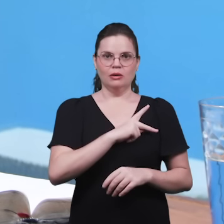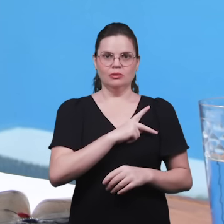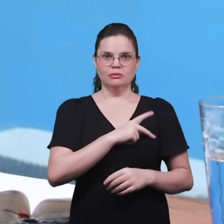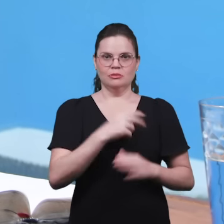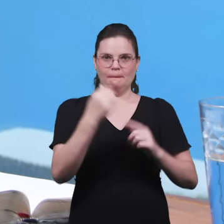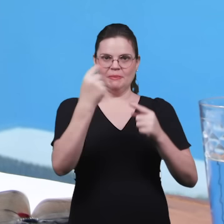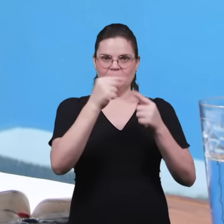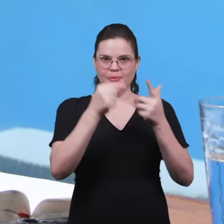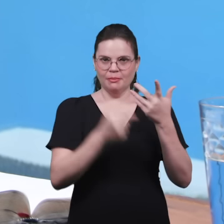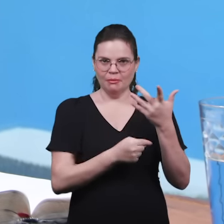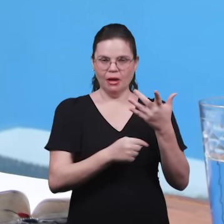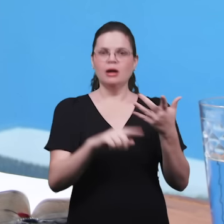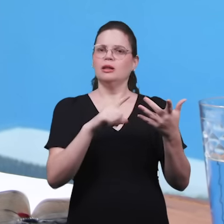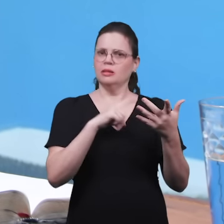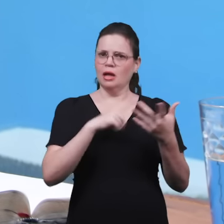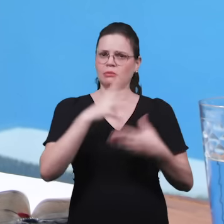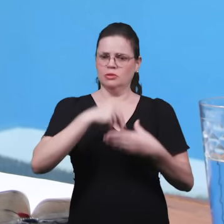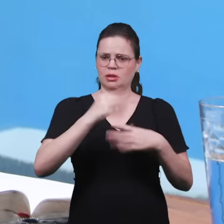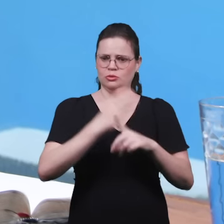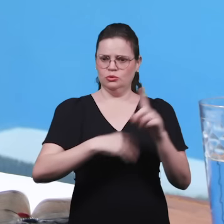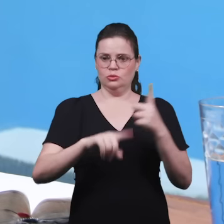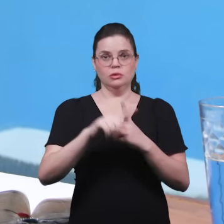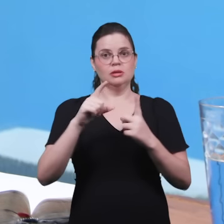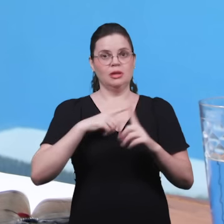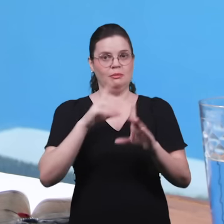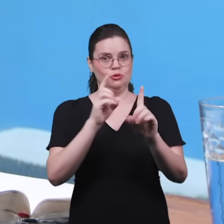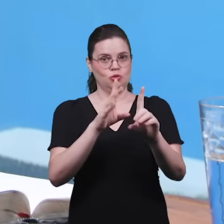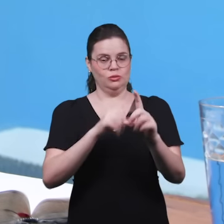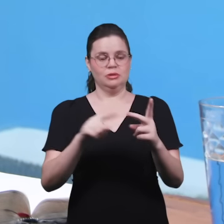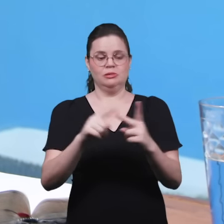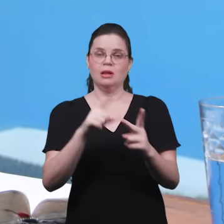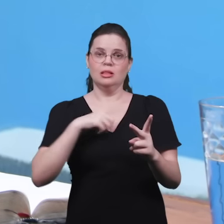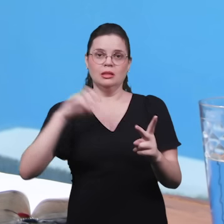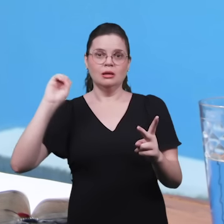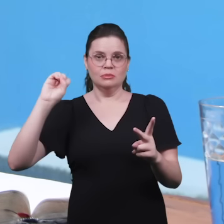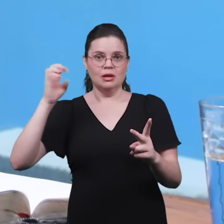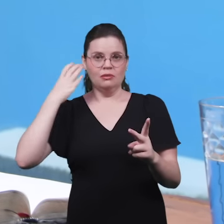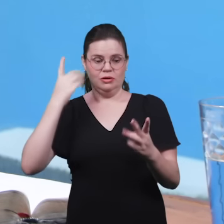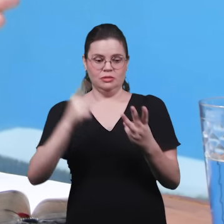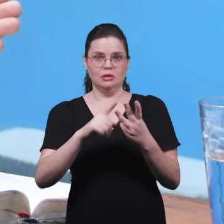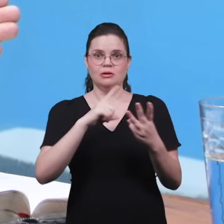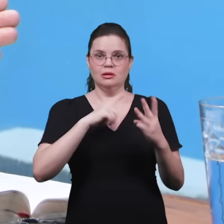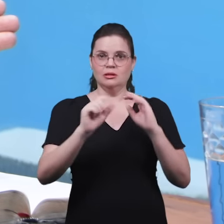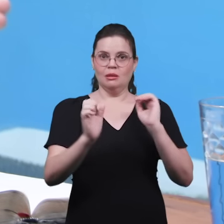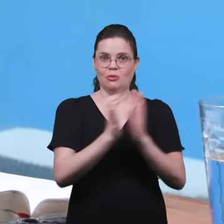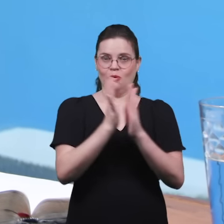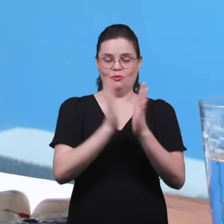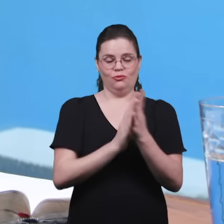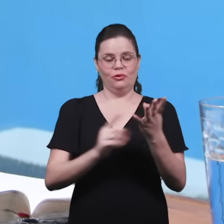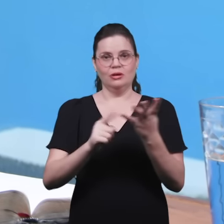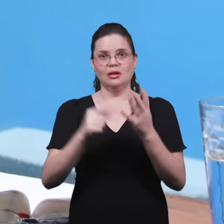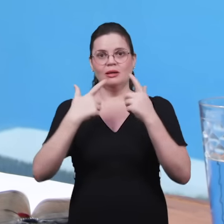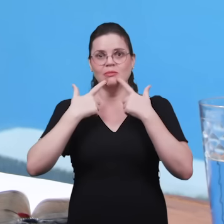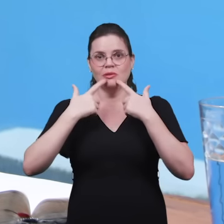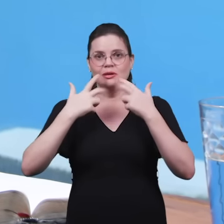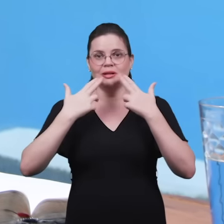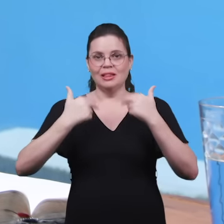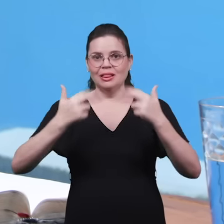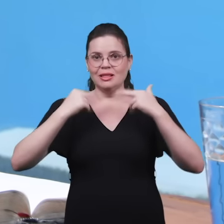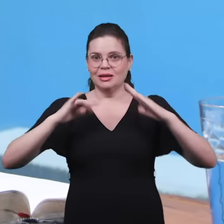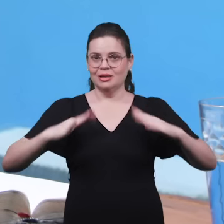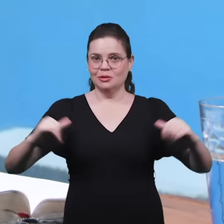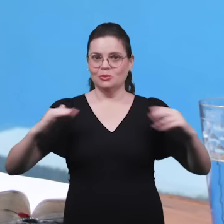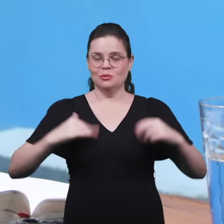nossos cultos. Nós temos doutrina, nós temos revelação, nós temos salvo, nós temos língua, nós temos interpretação de